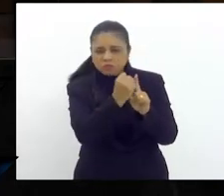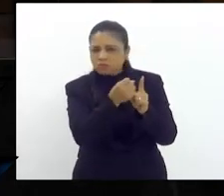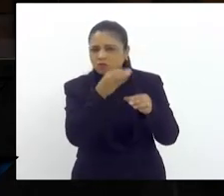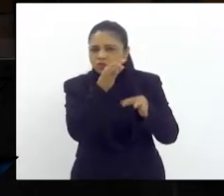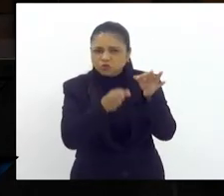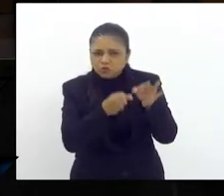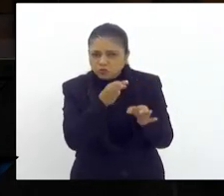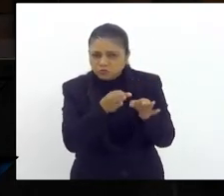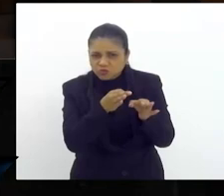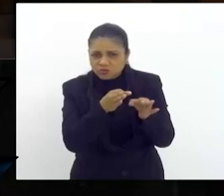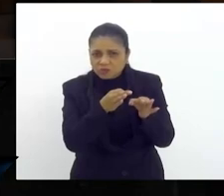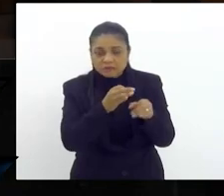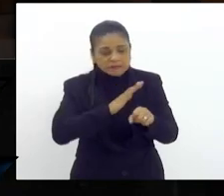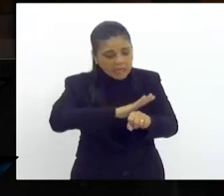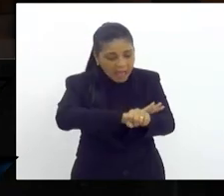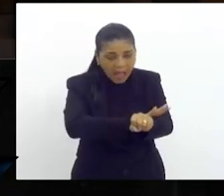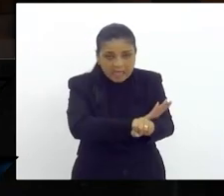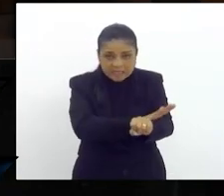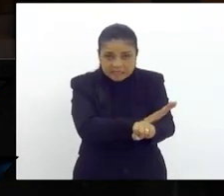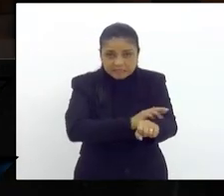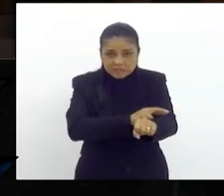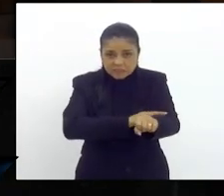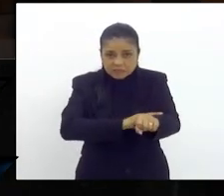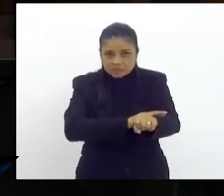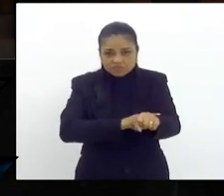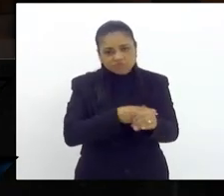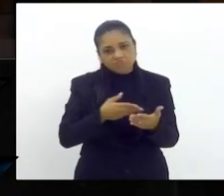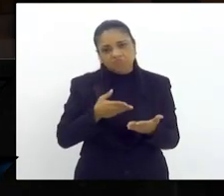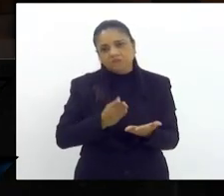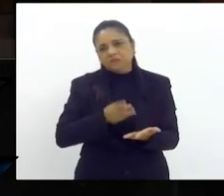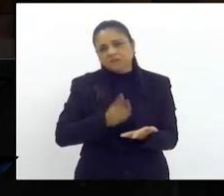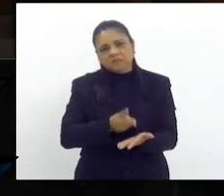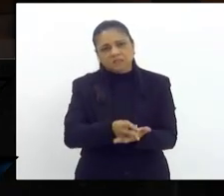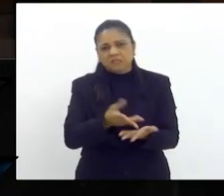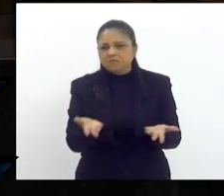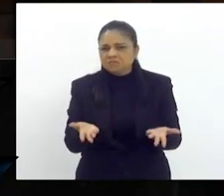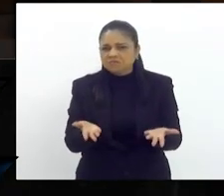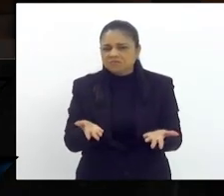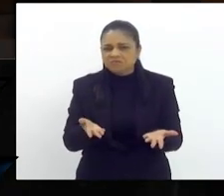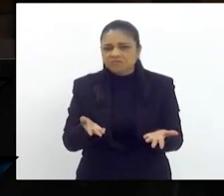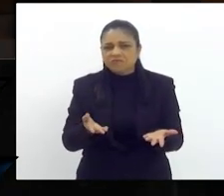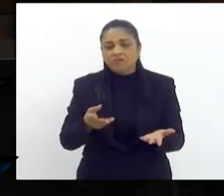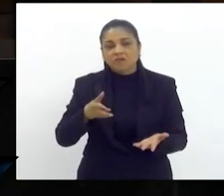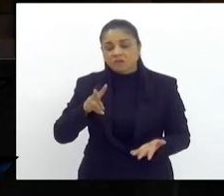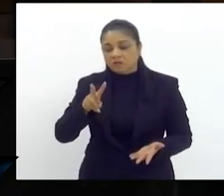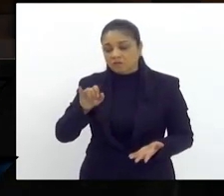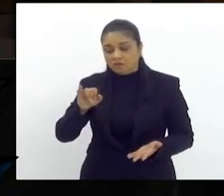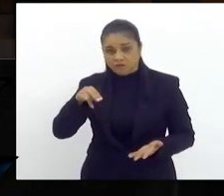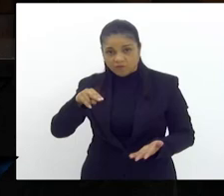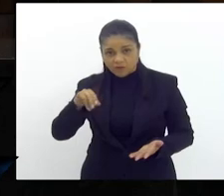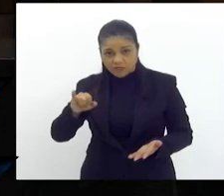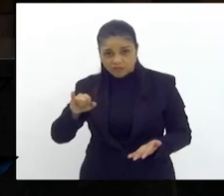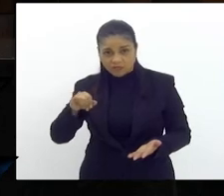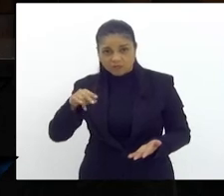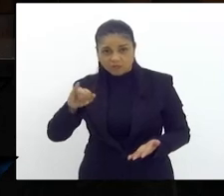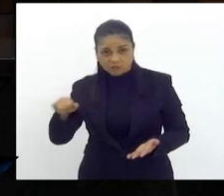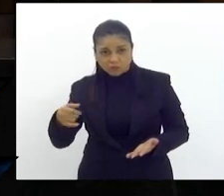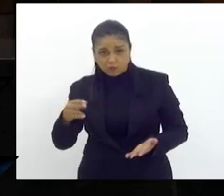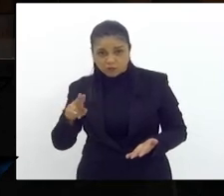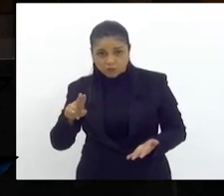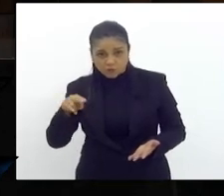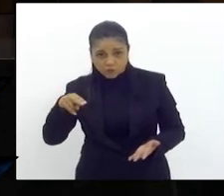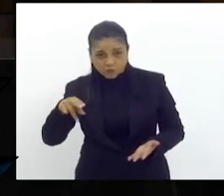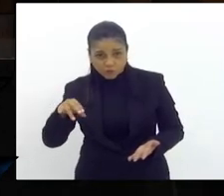se o racismo ainda estiver presente Vini Júnior é a expressão